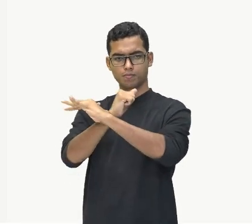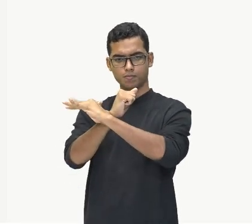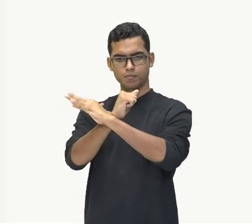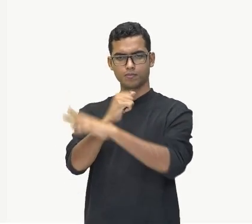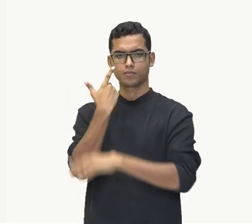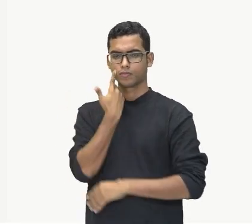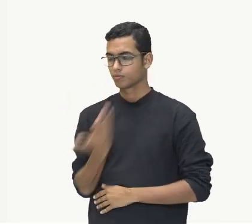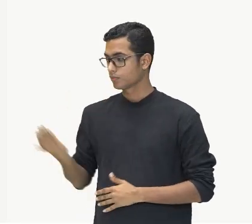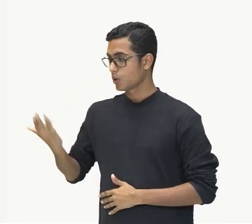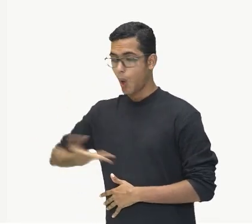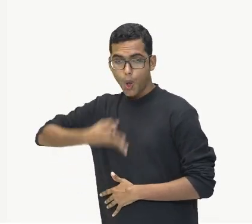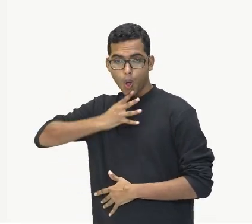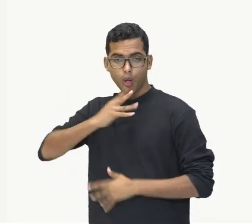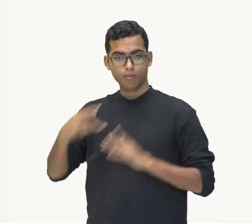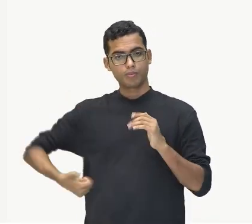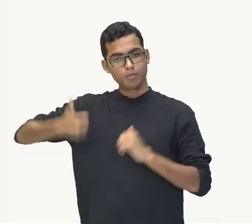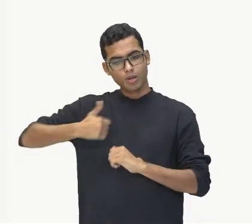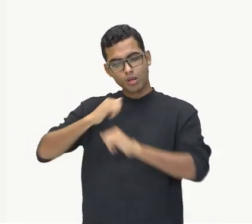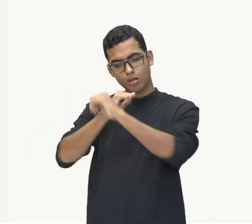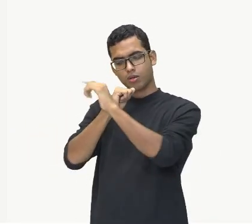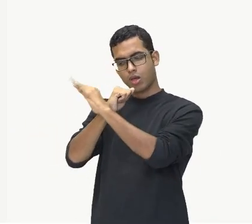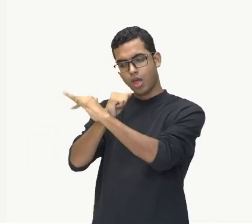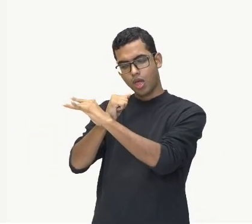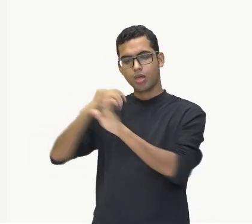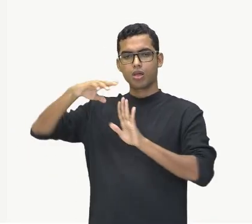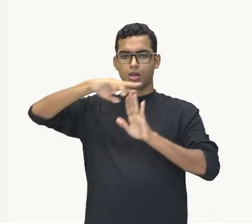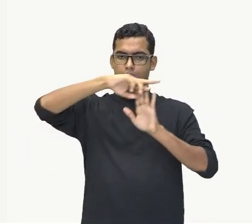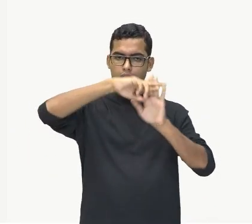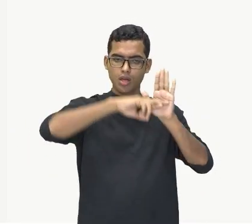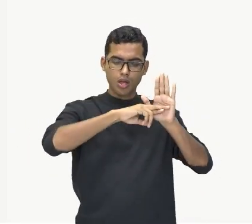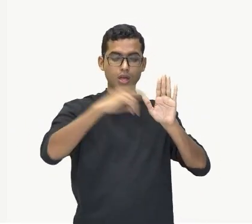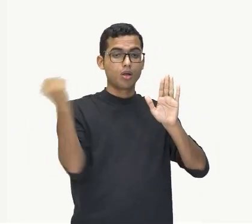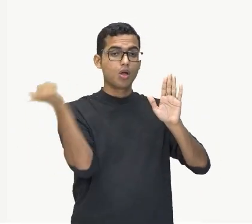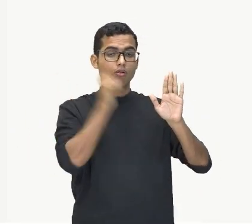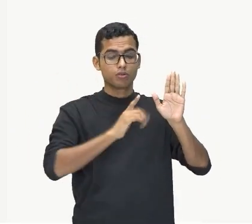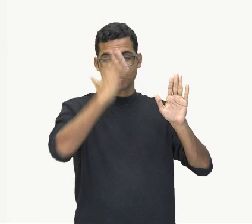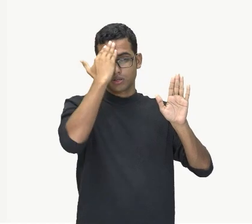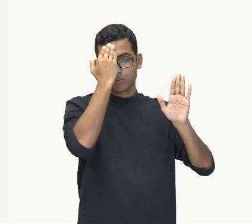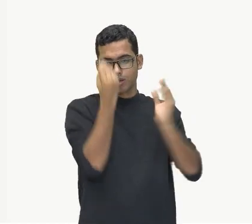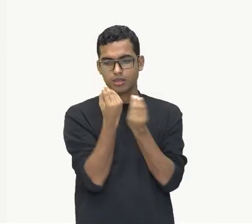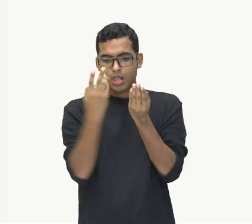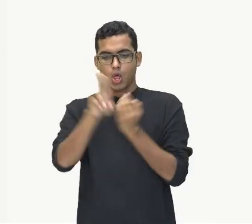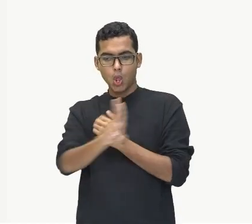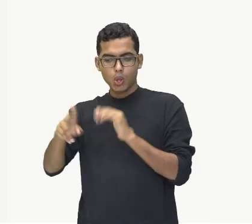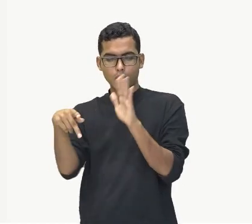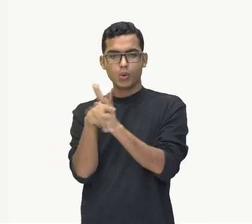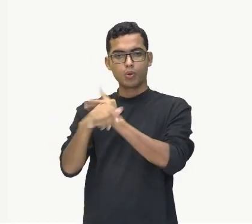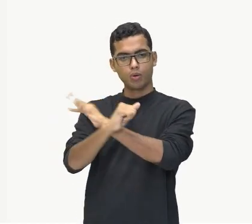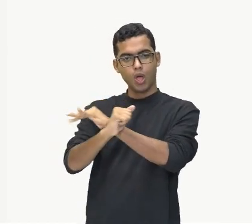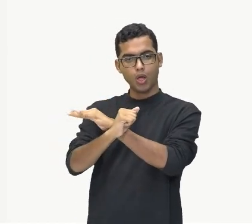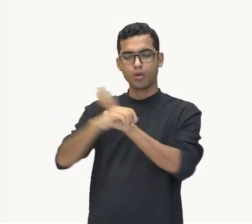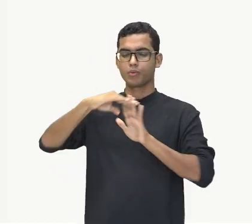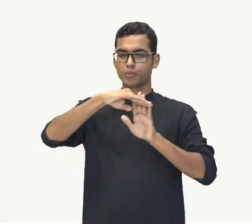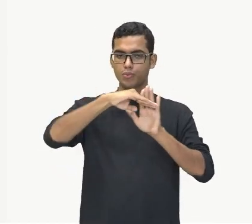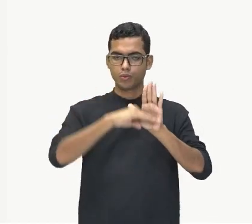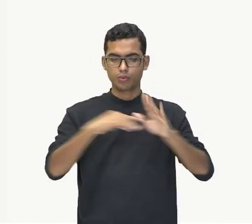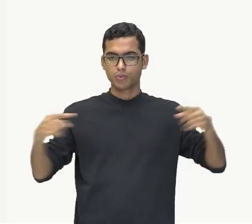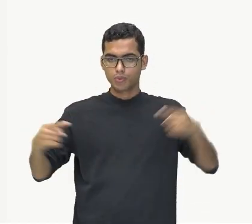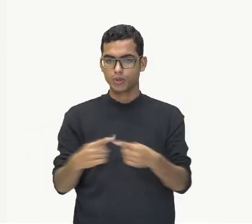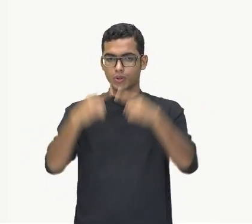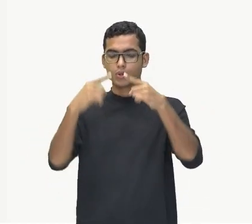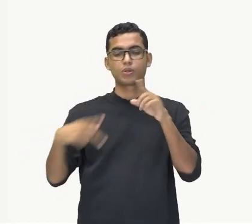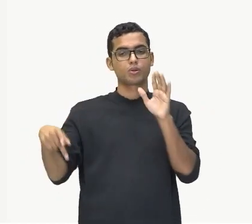conhecer as regras para nomear os ácidos classificados